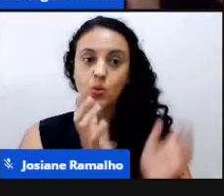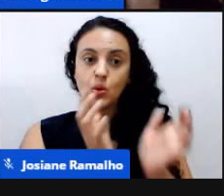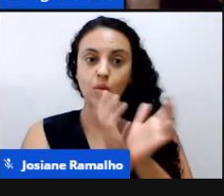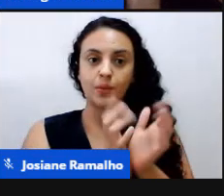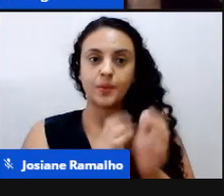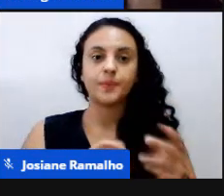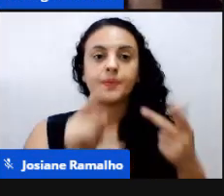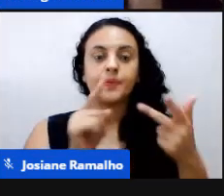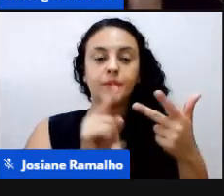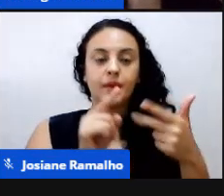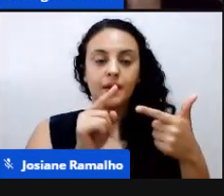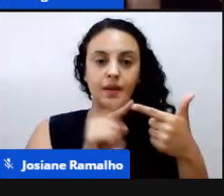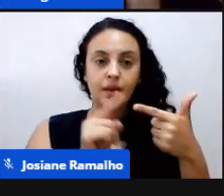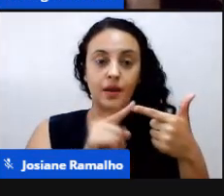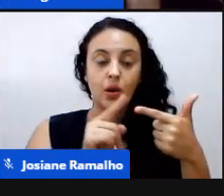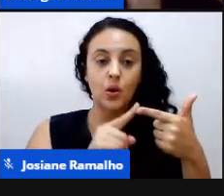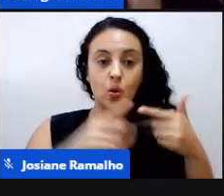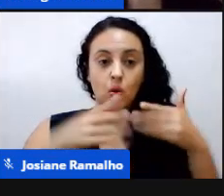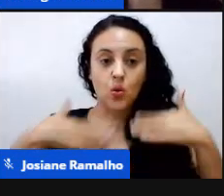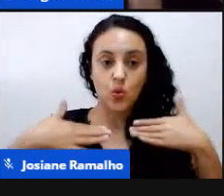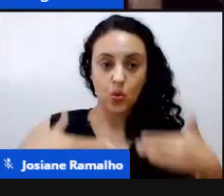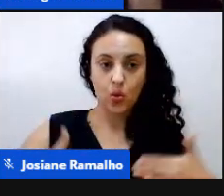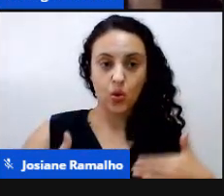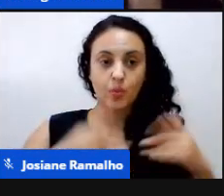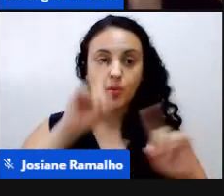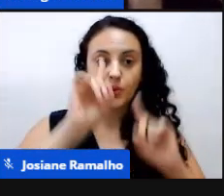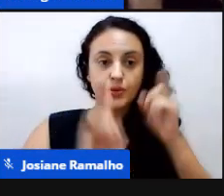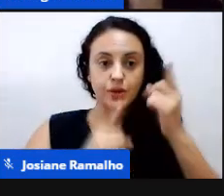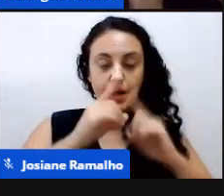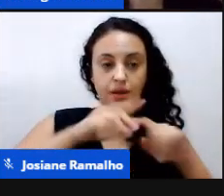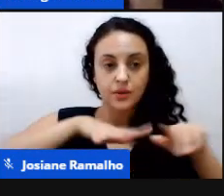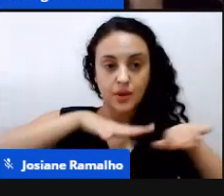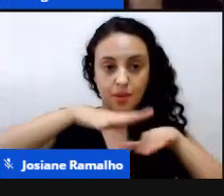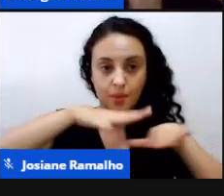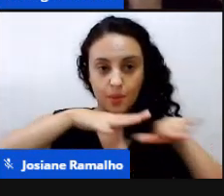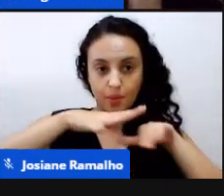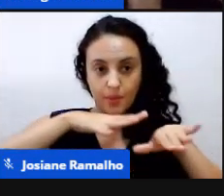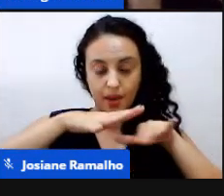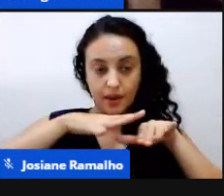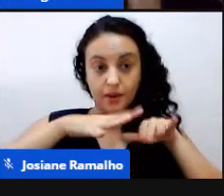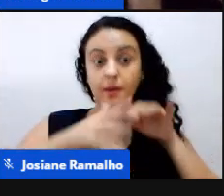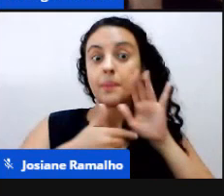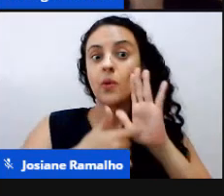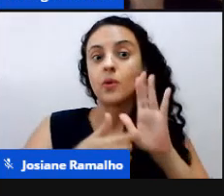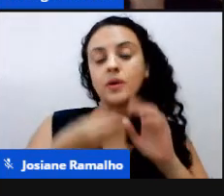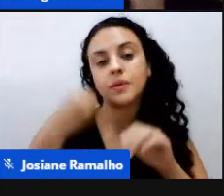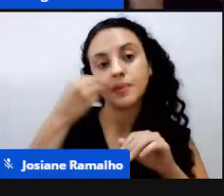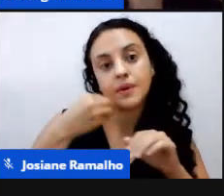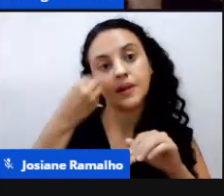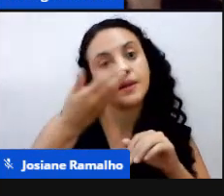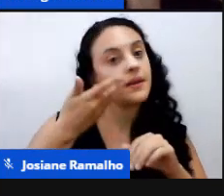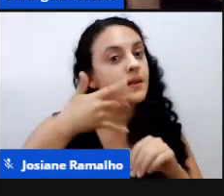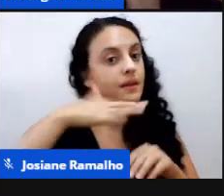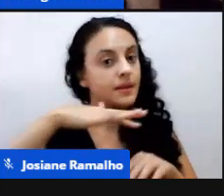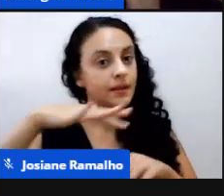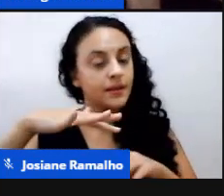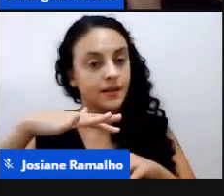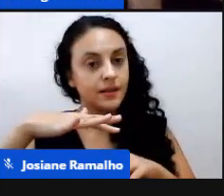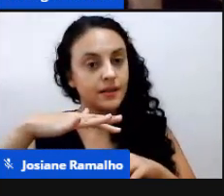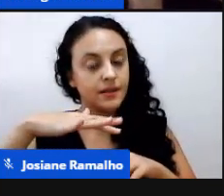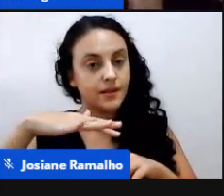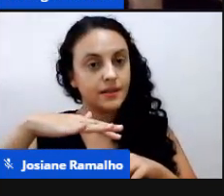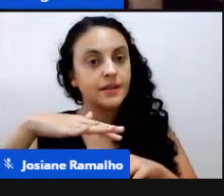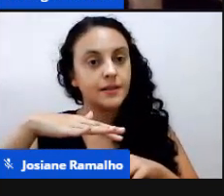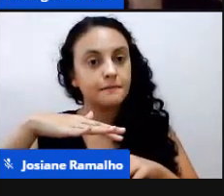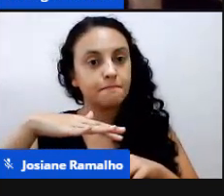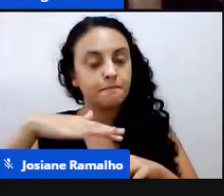campo de experiência corpo, gesto e movimento, que ele dá ênfase nas experiências das crianças em situações as quais